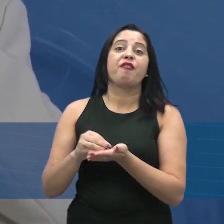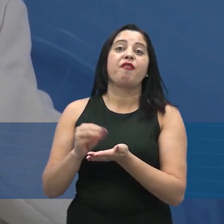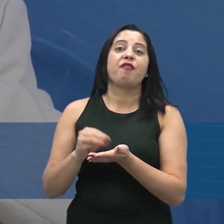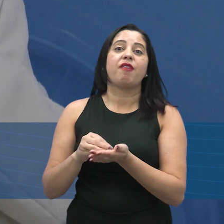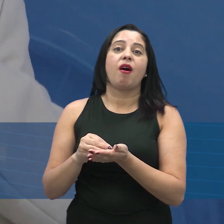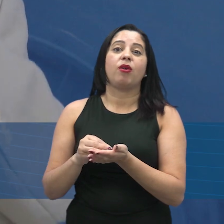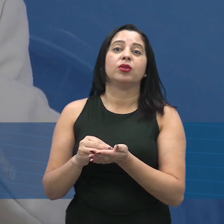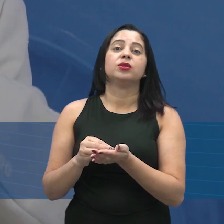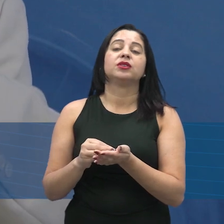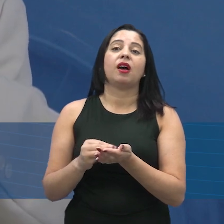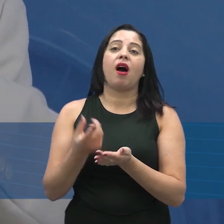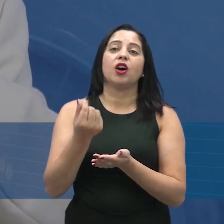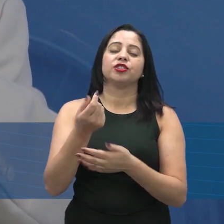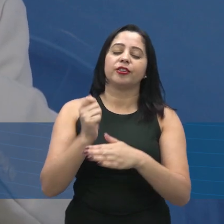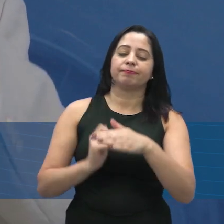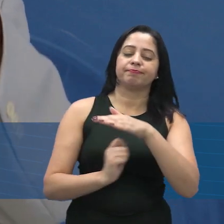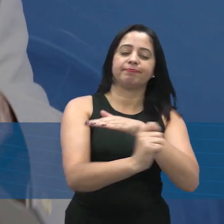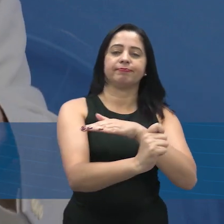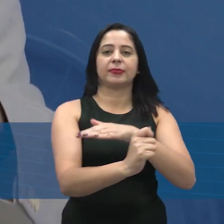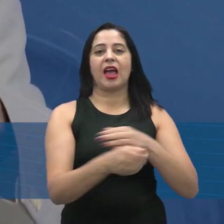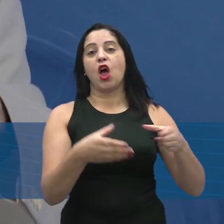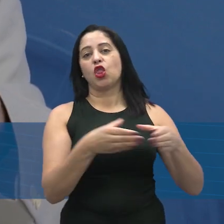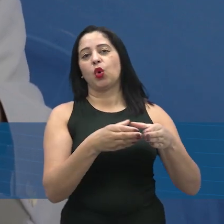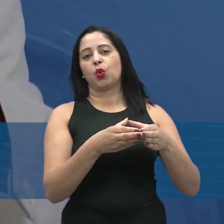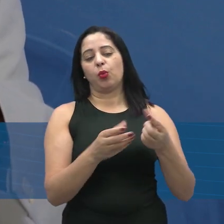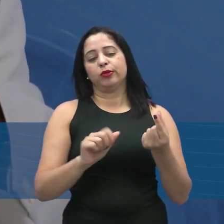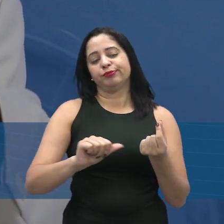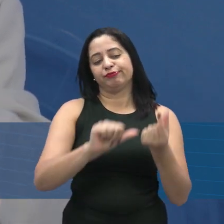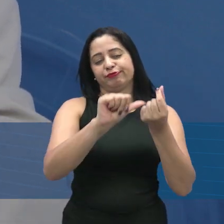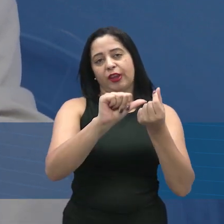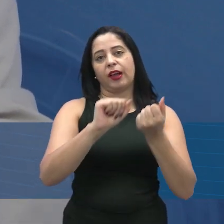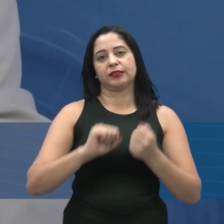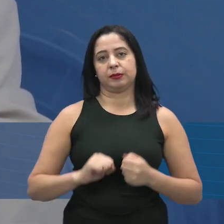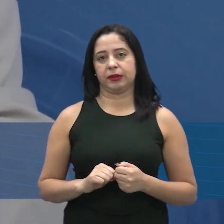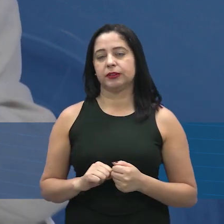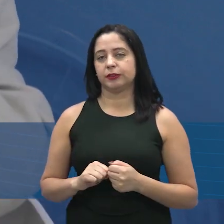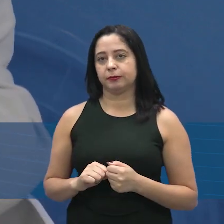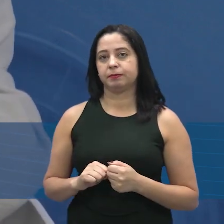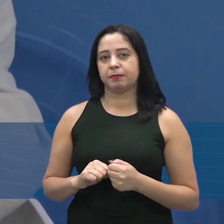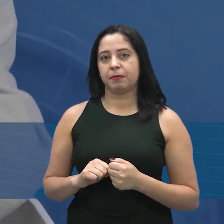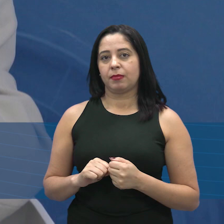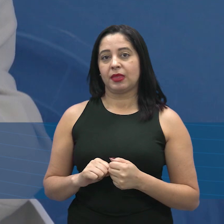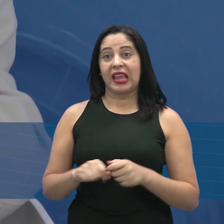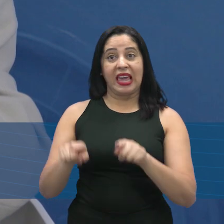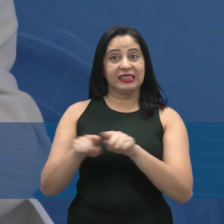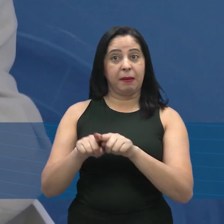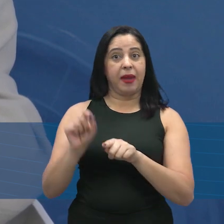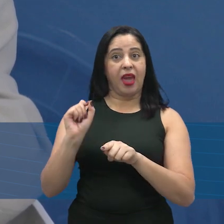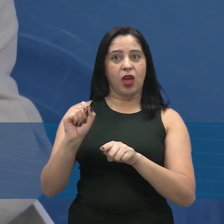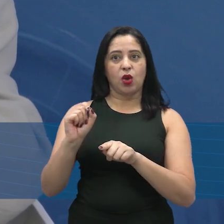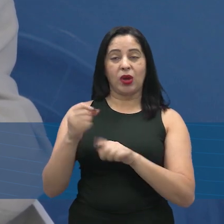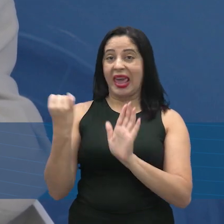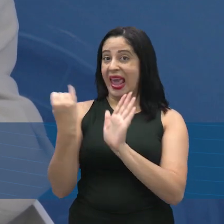na principal mola propulsora do crescimento, a classe média. E sem contar a forte tributação que a gente